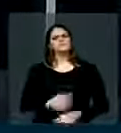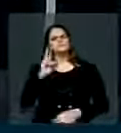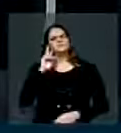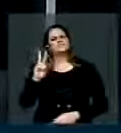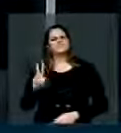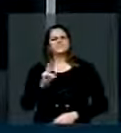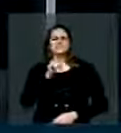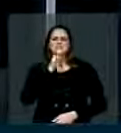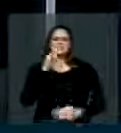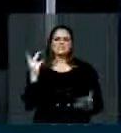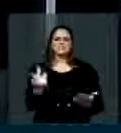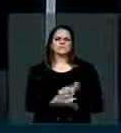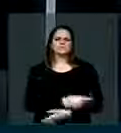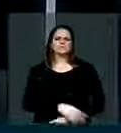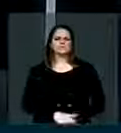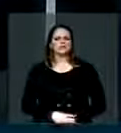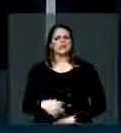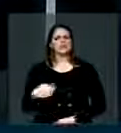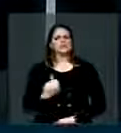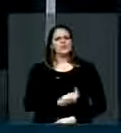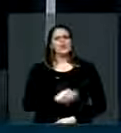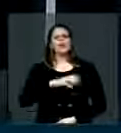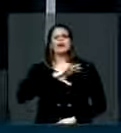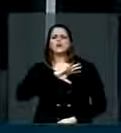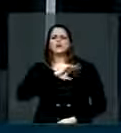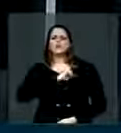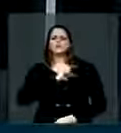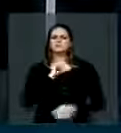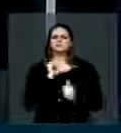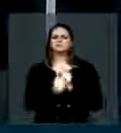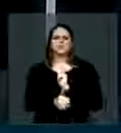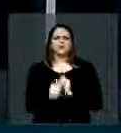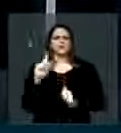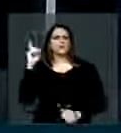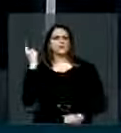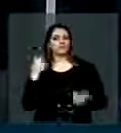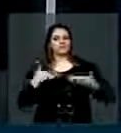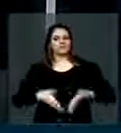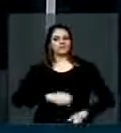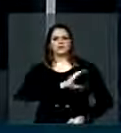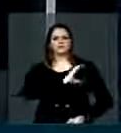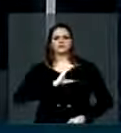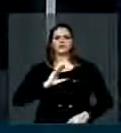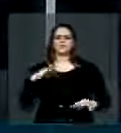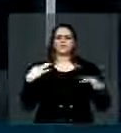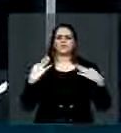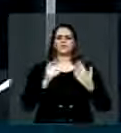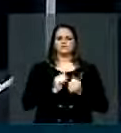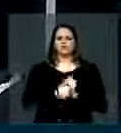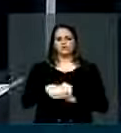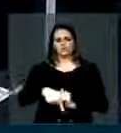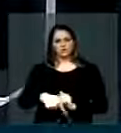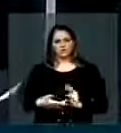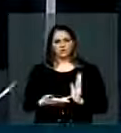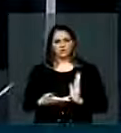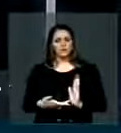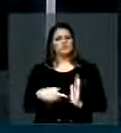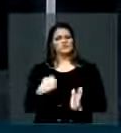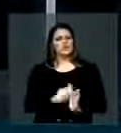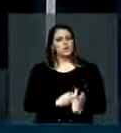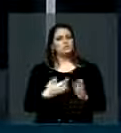nós que somos amantes do esporte, que fizemos parte da Comissão do Turismo e do Desporto aqui da Câmara Federal,